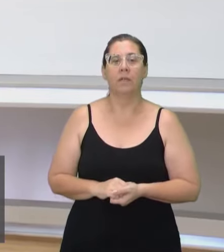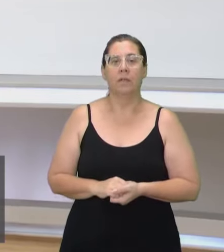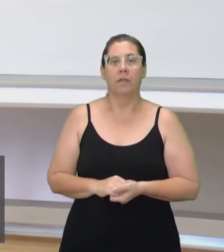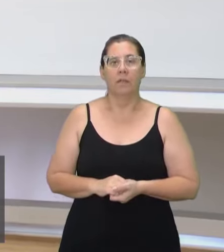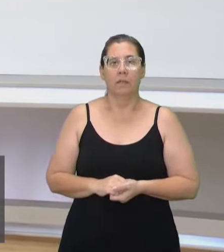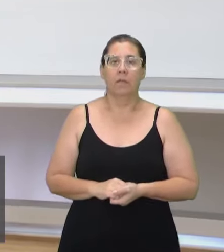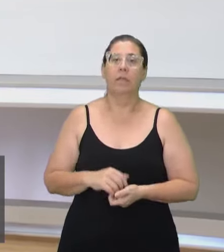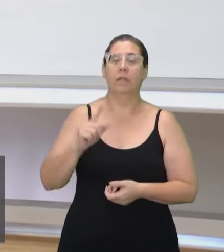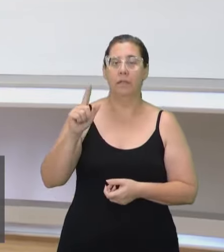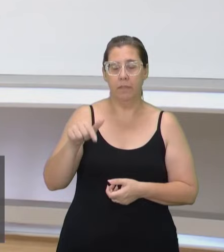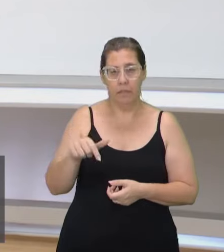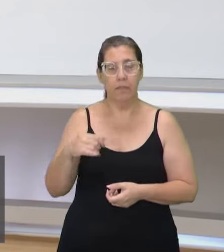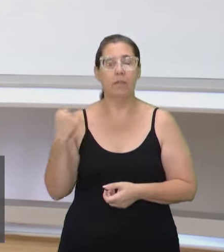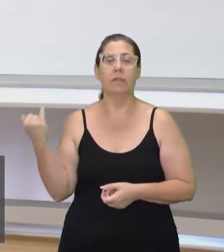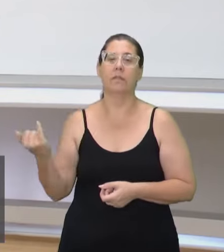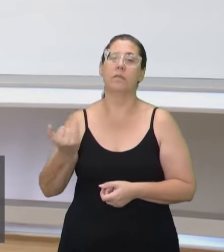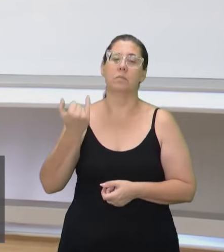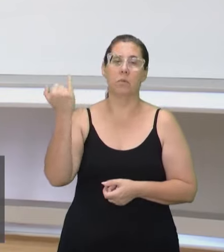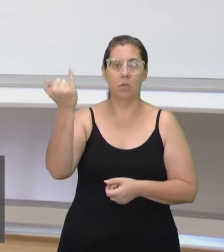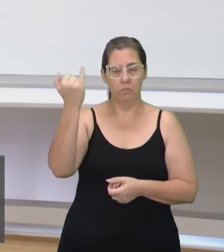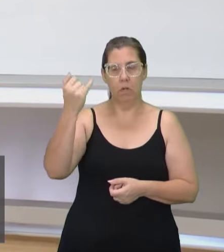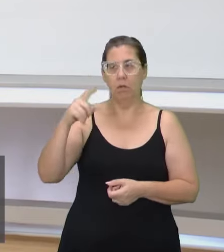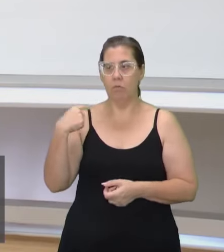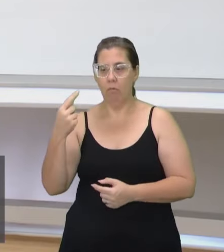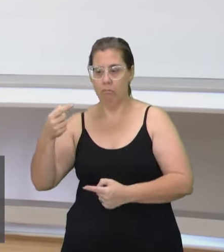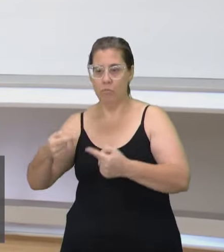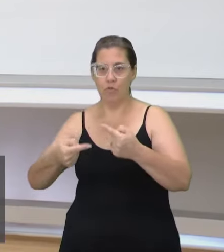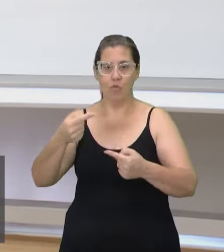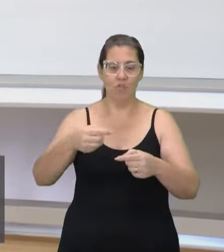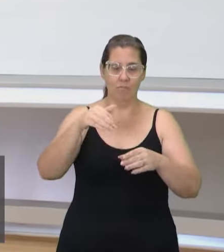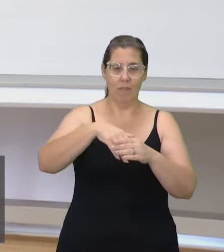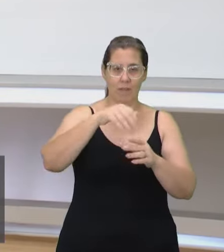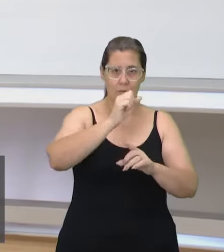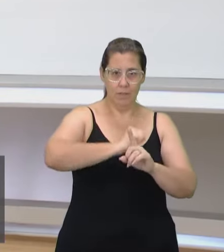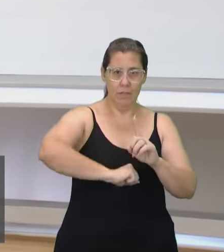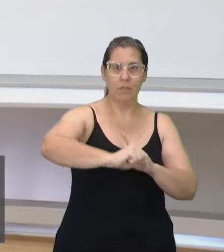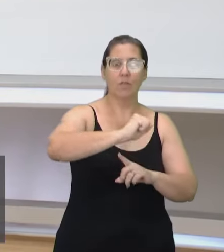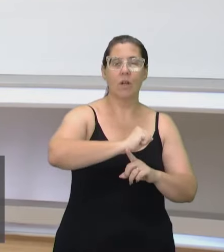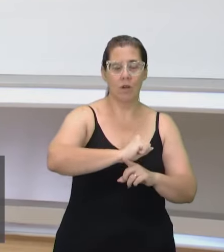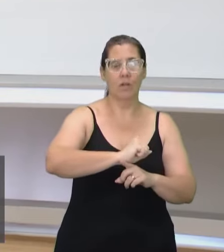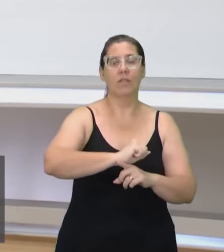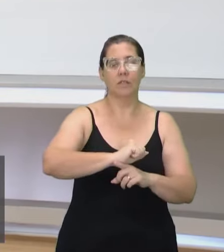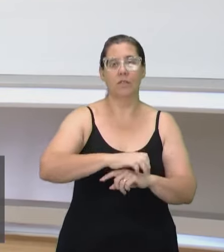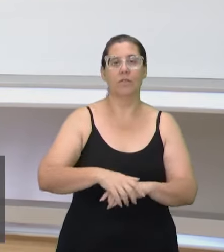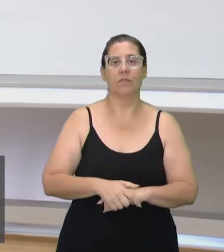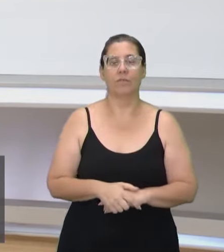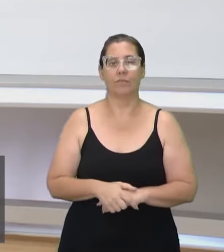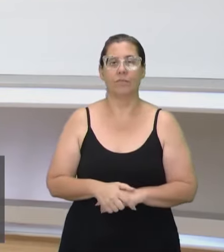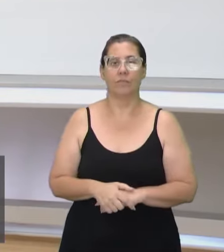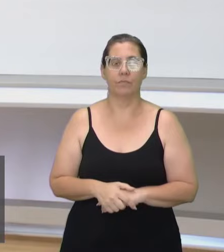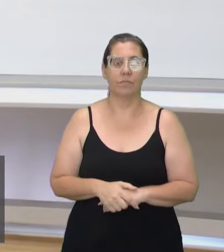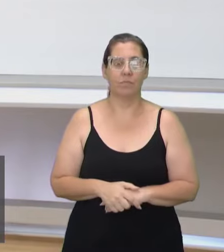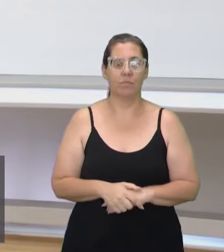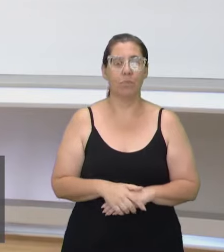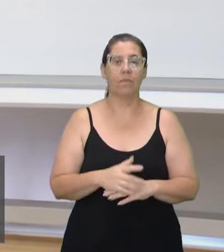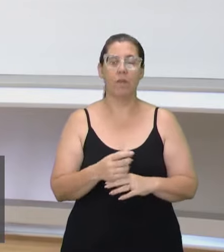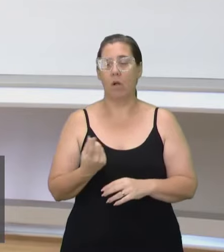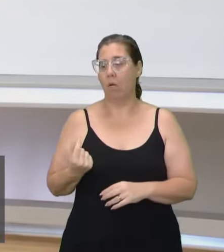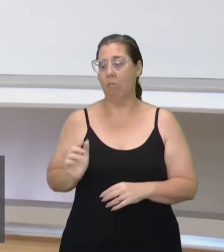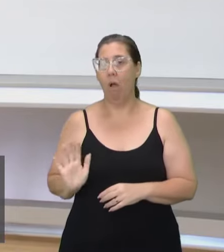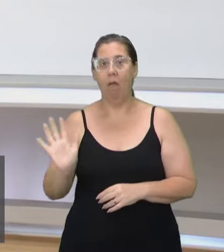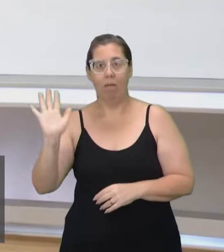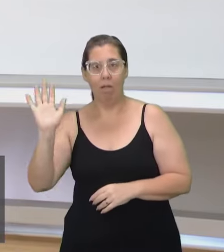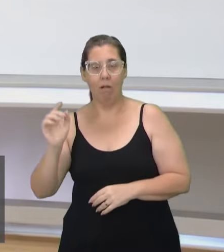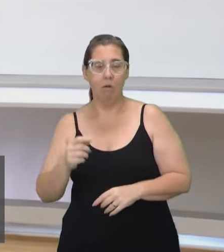isso é uma questão importante que a gente discute em sociologia, essa questão dos ricos